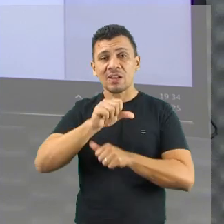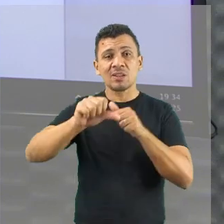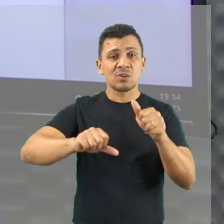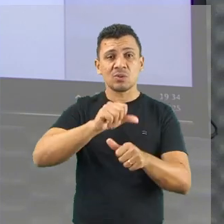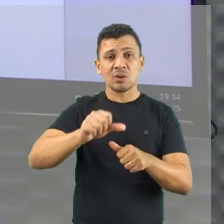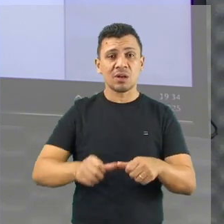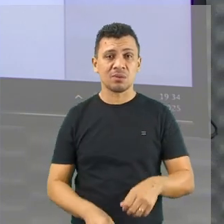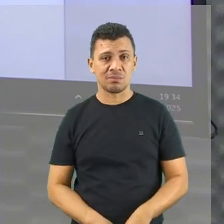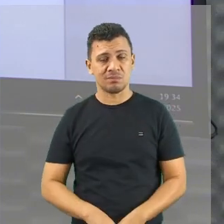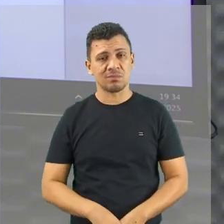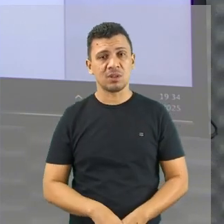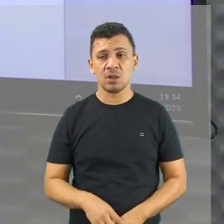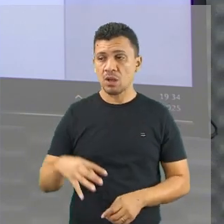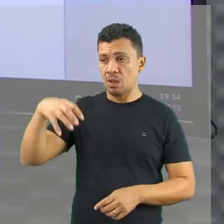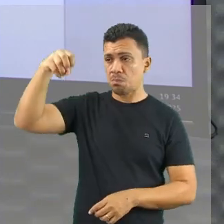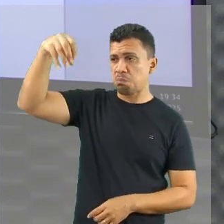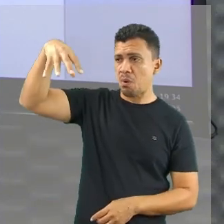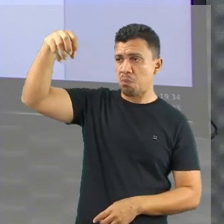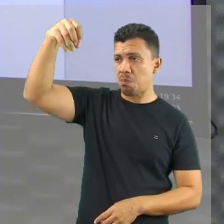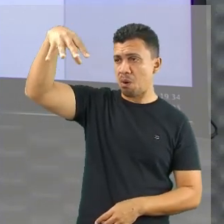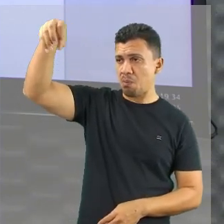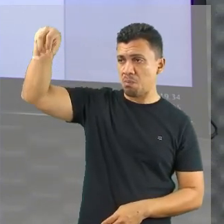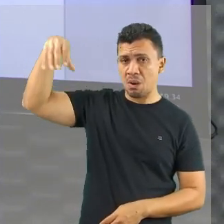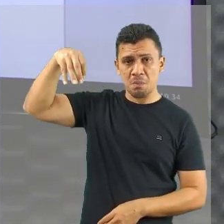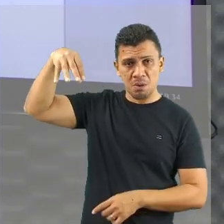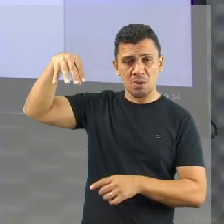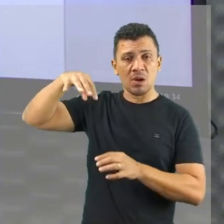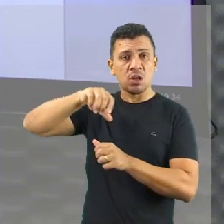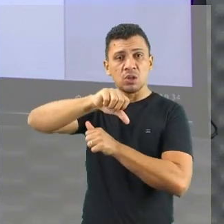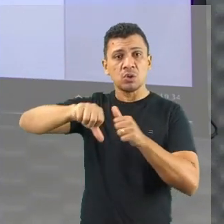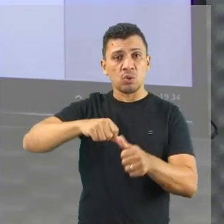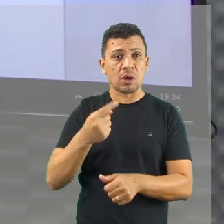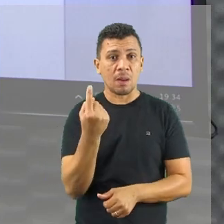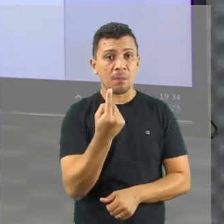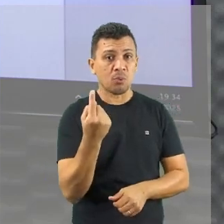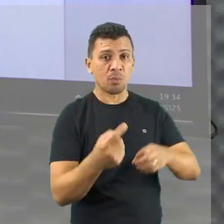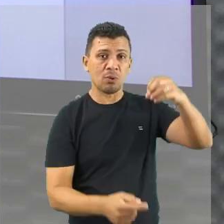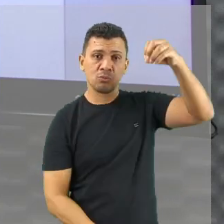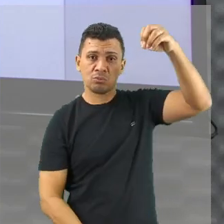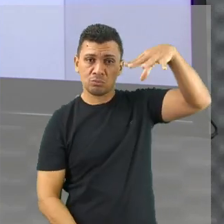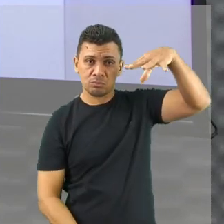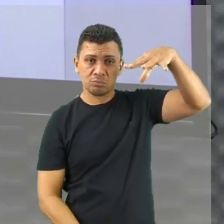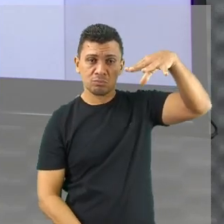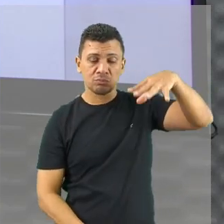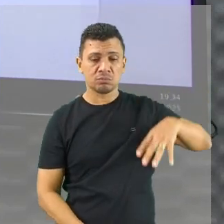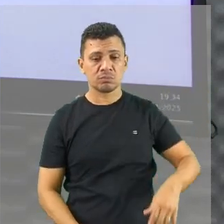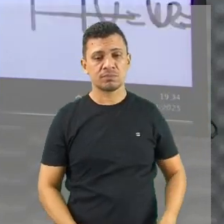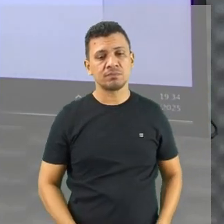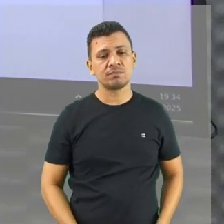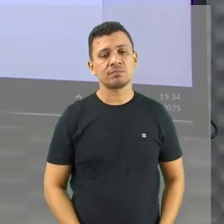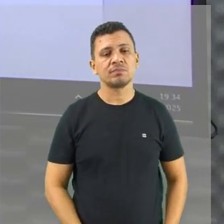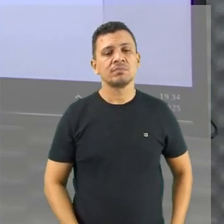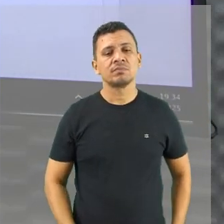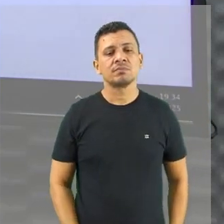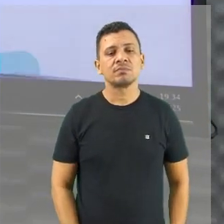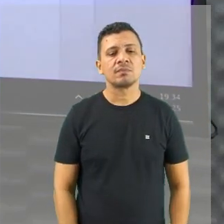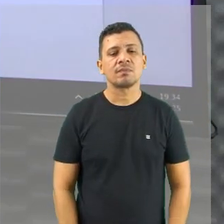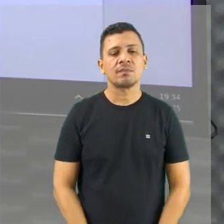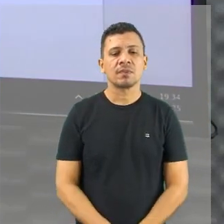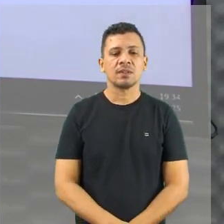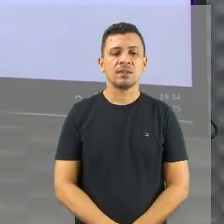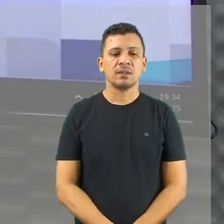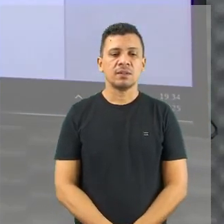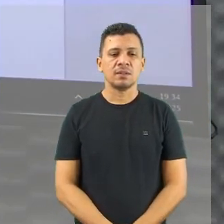troca todas aquelas por uma só. Aí tu vai e faz bem que agora, ó. Como elas estão, vamos lembrar aqui, né, gente, ó, na